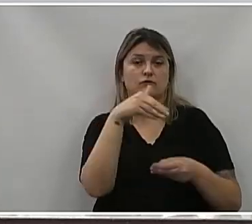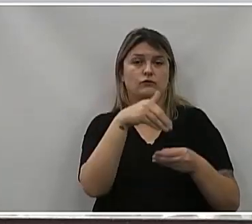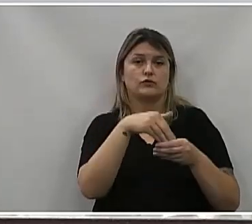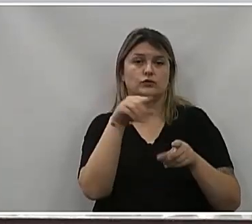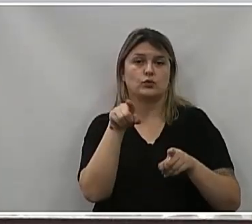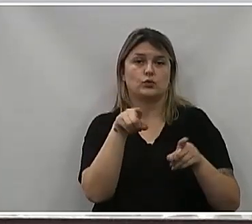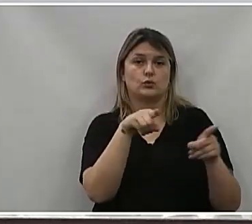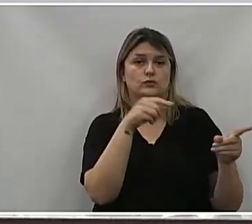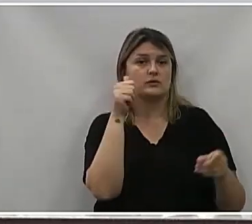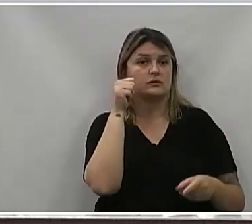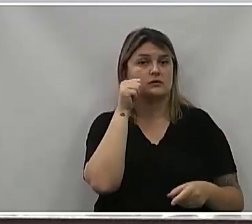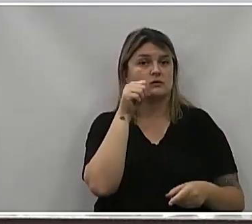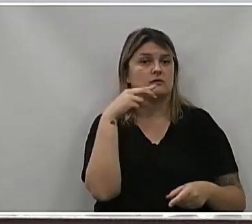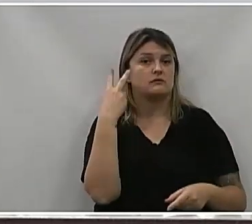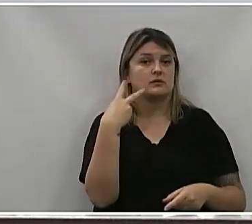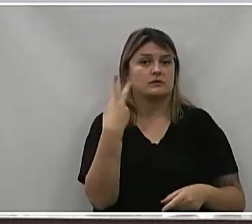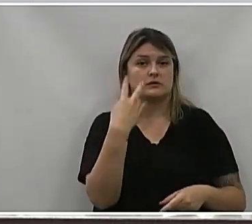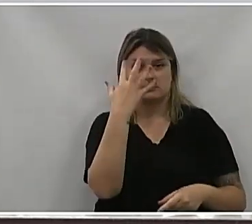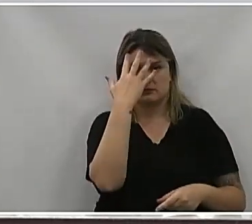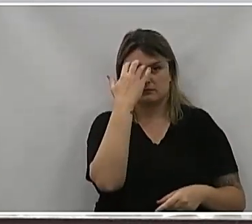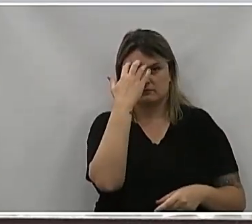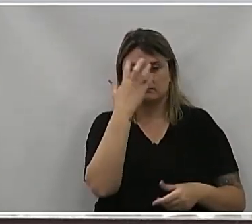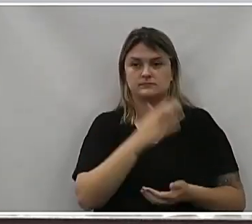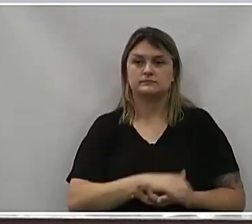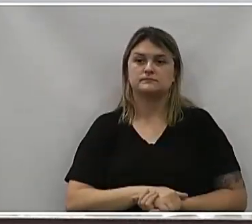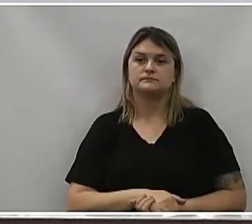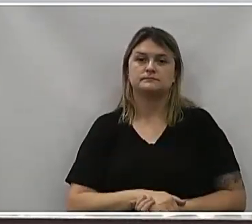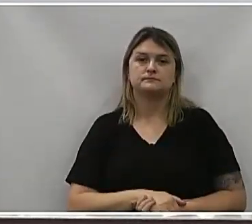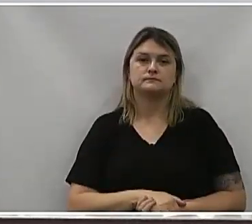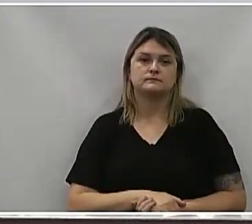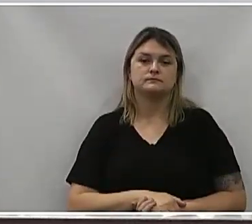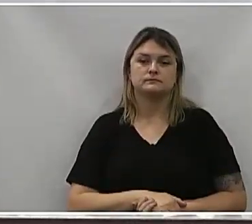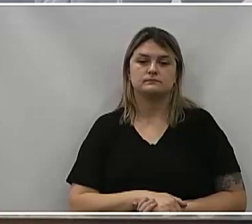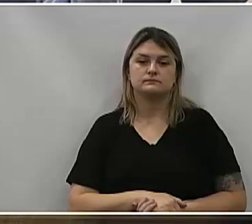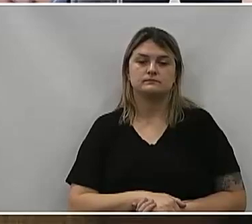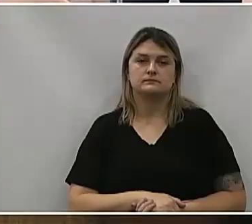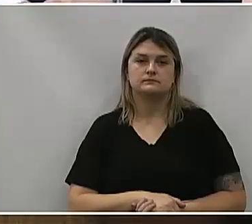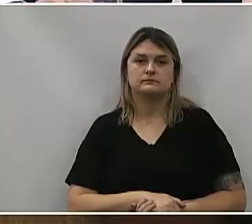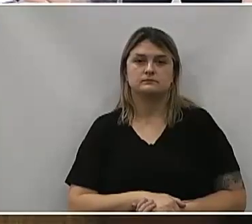o voto contrário da vereadora Thaís Biberbach.